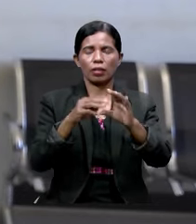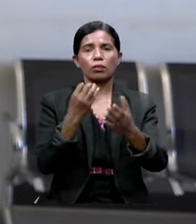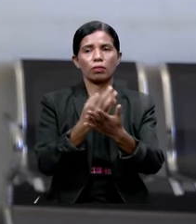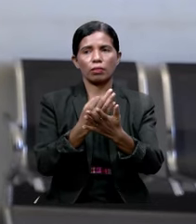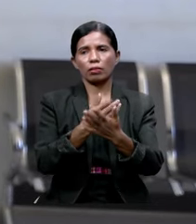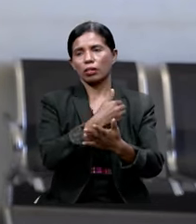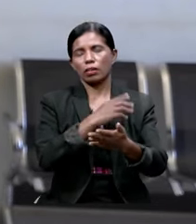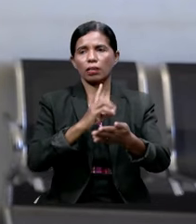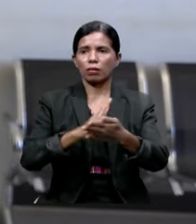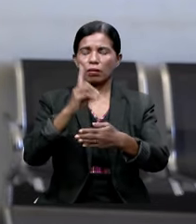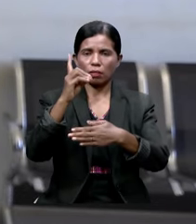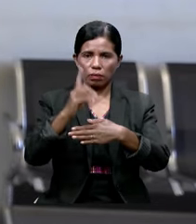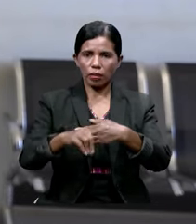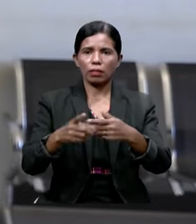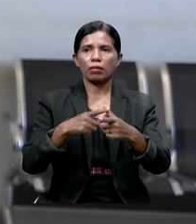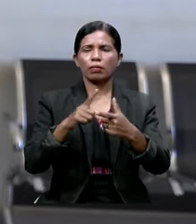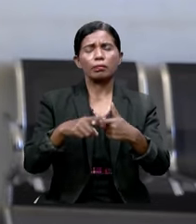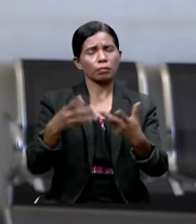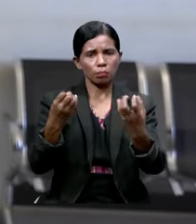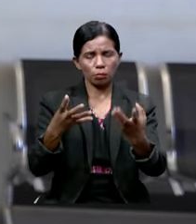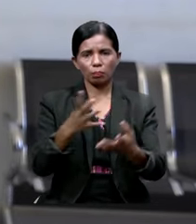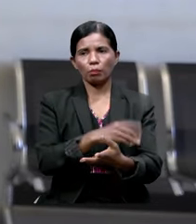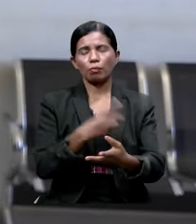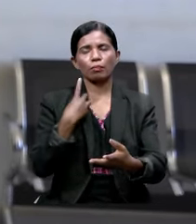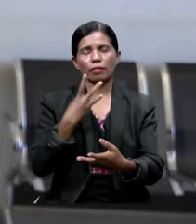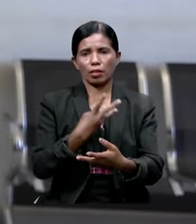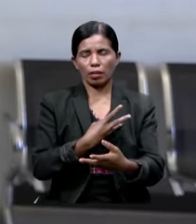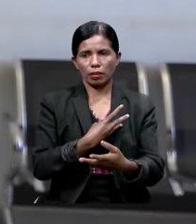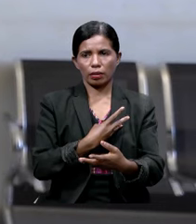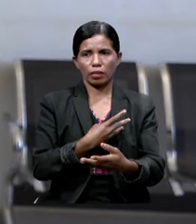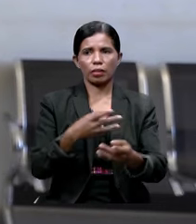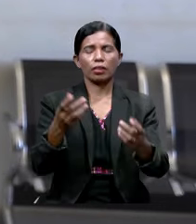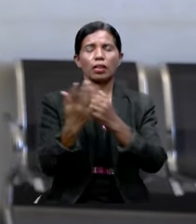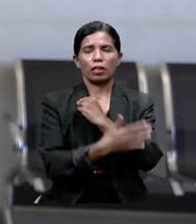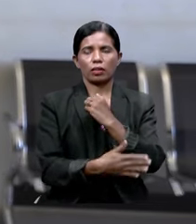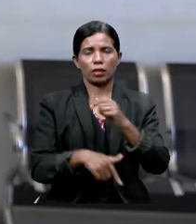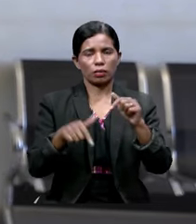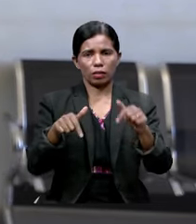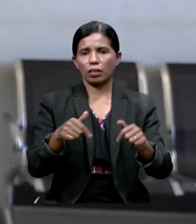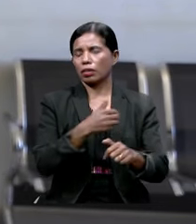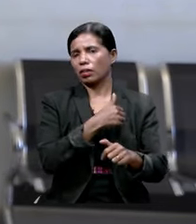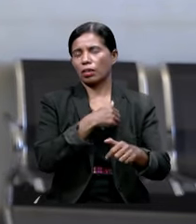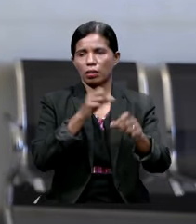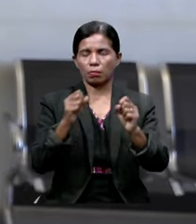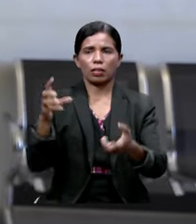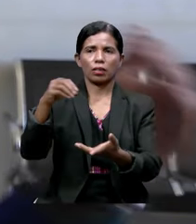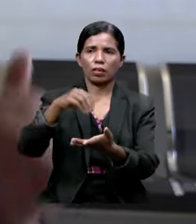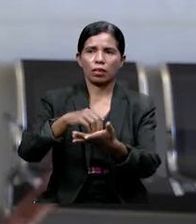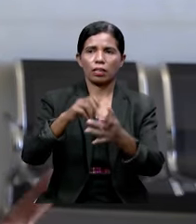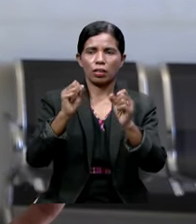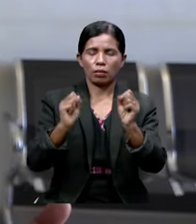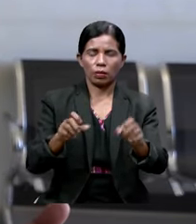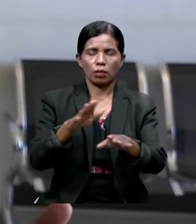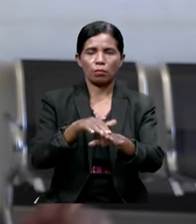que se desenvolve barak ta nevema que itenia condição e railara ne sida bele cria para ato bele atrai